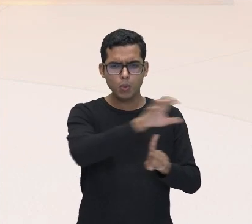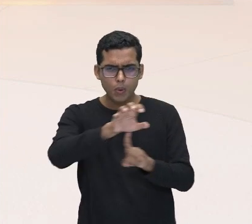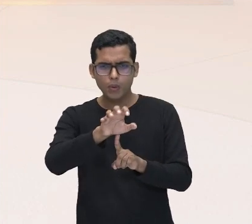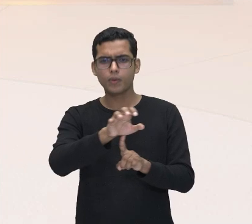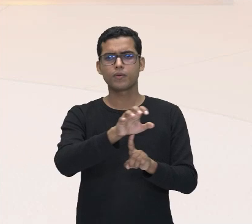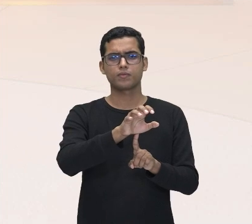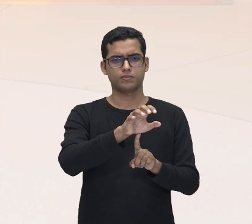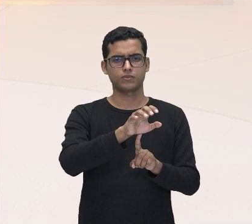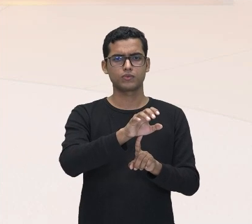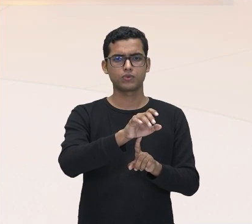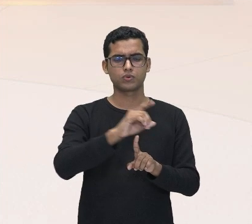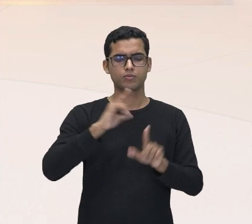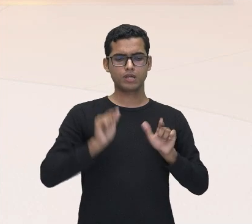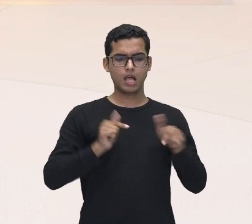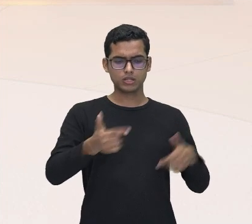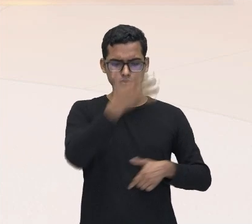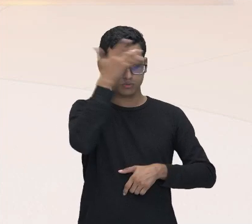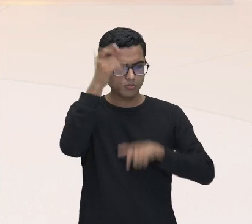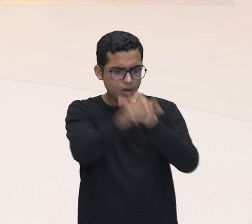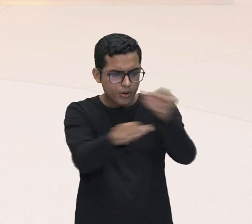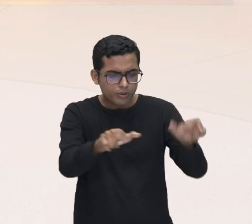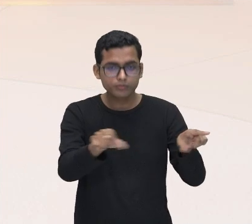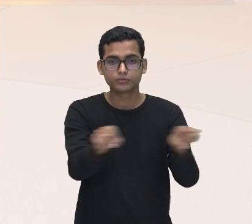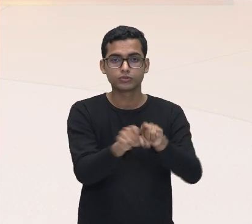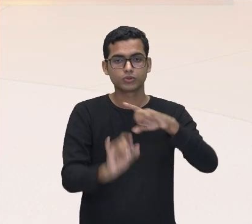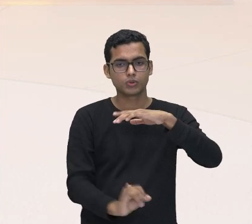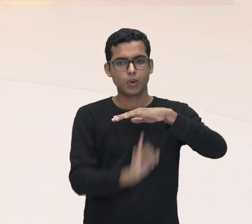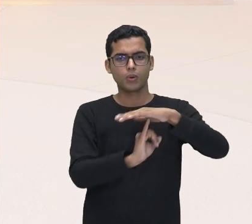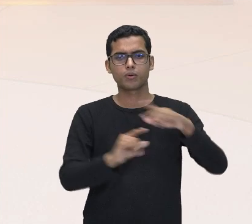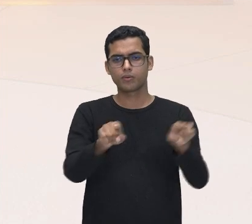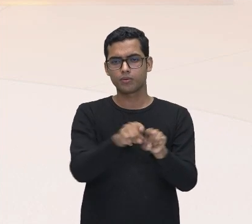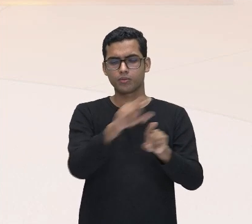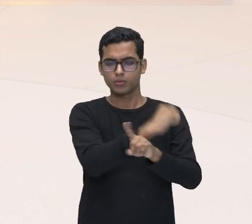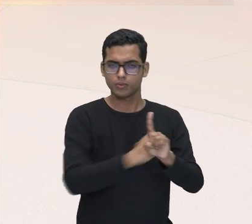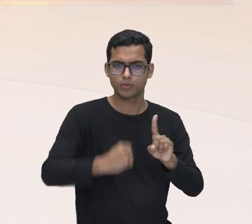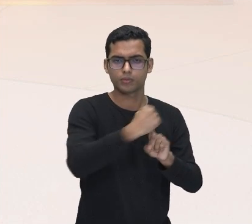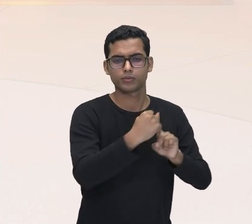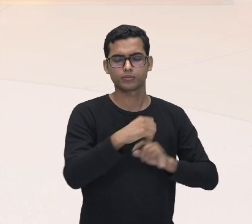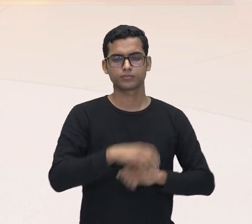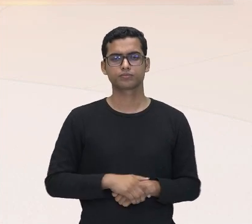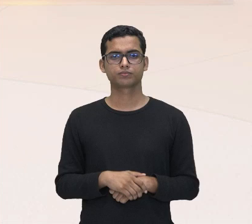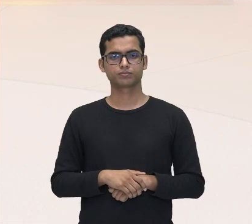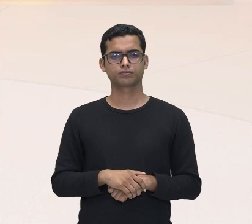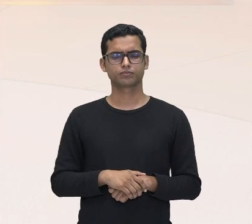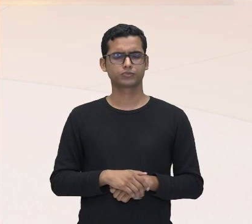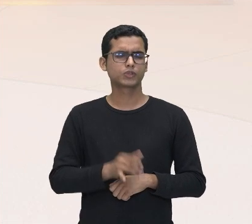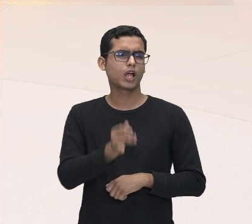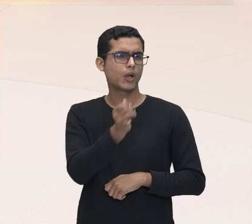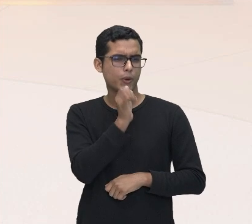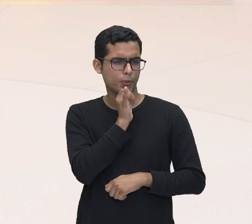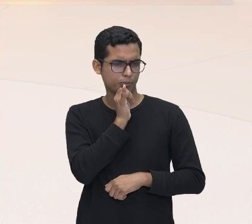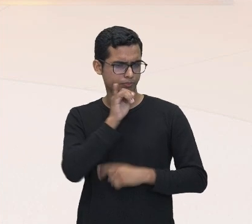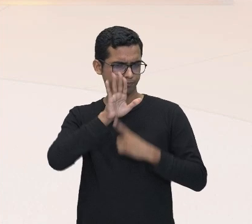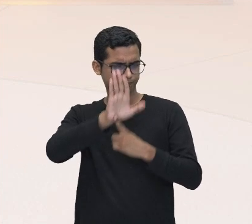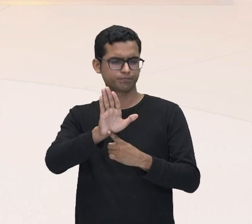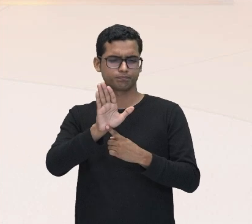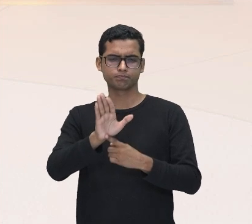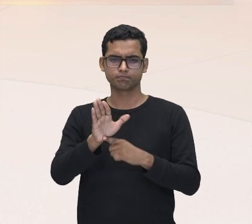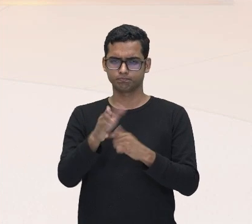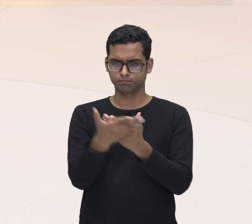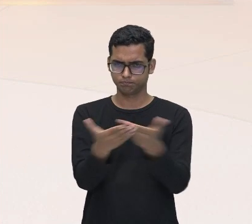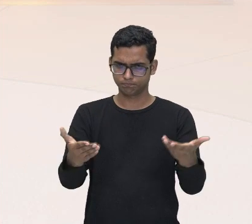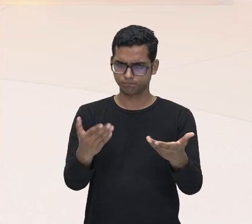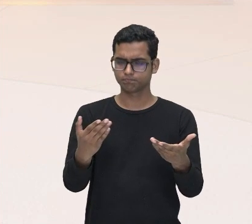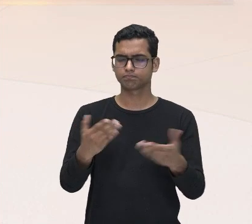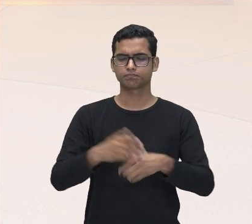a conduta de indivíduos, instituições e sociedades. Professor, você poderia dar um exemplo para nós? Claro, quando,